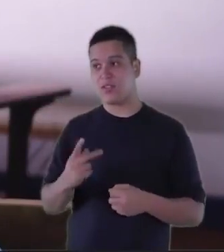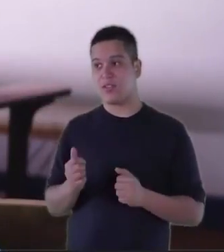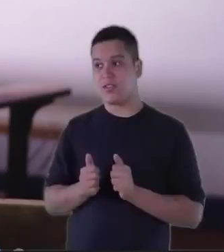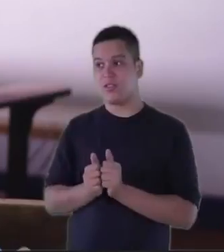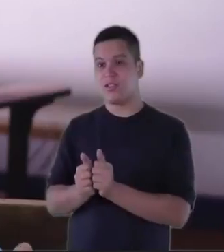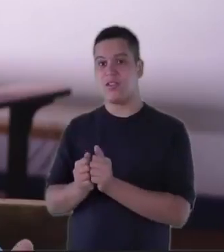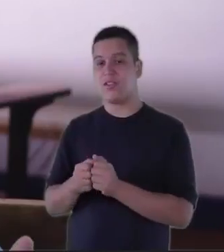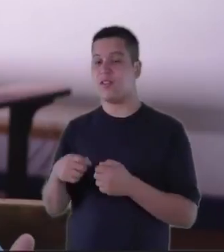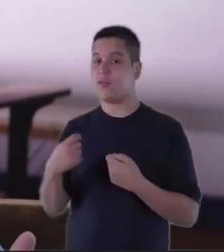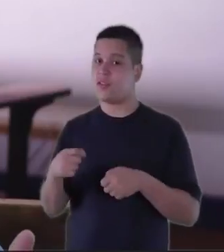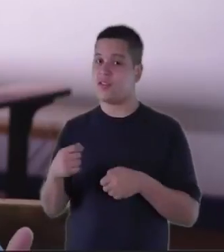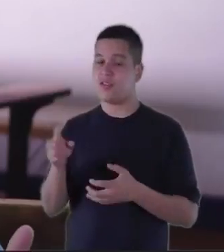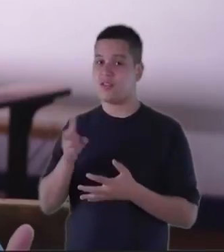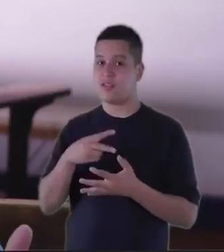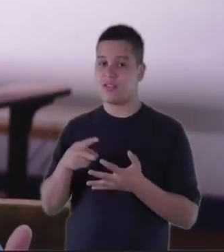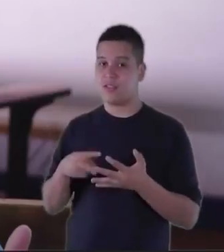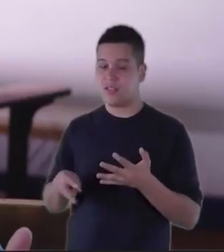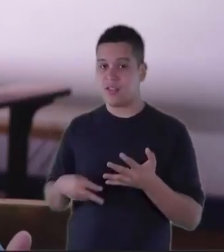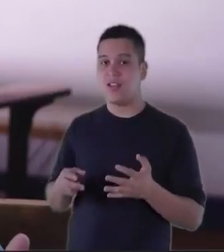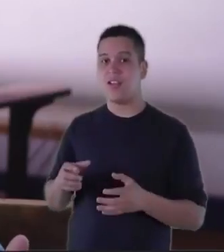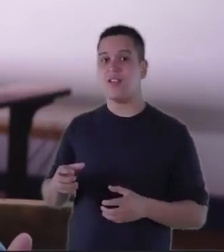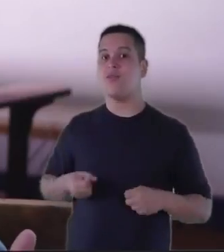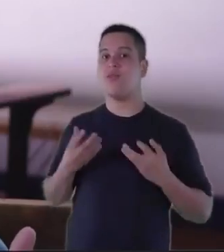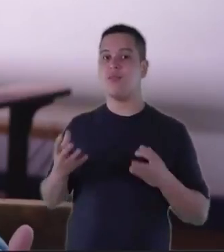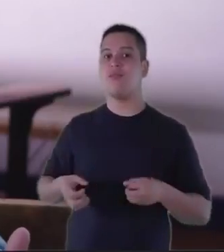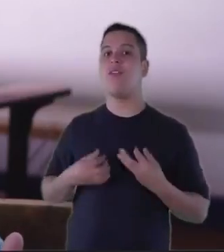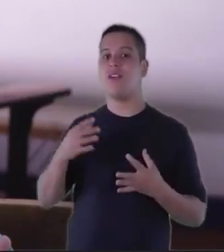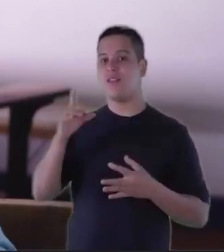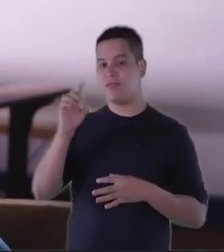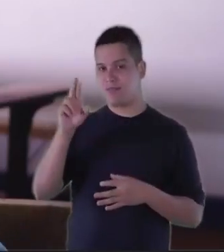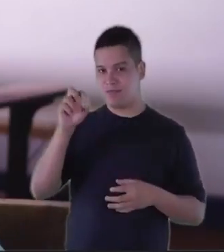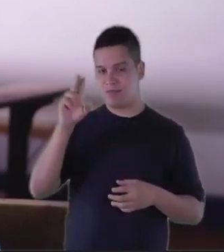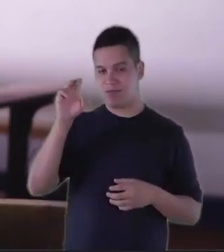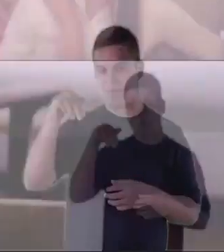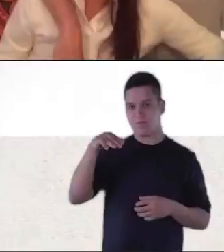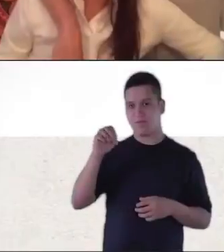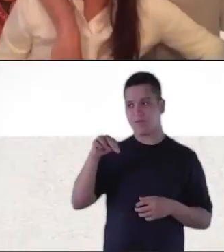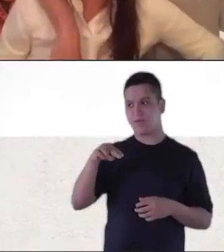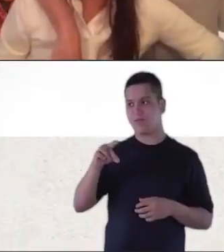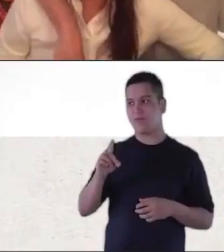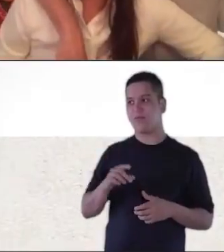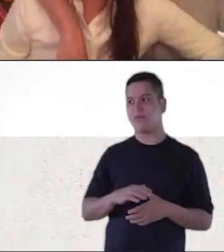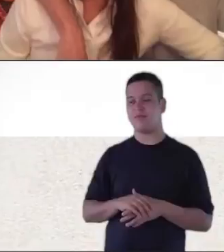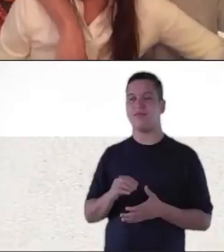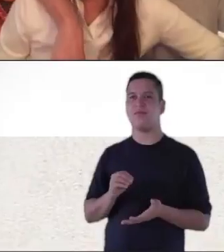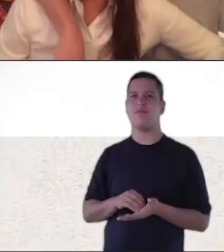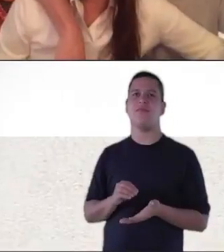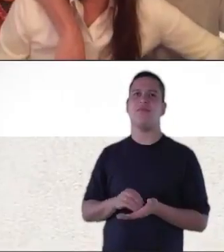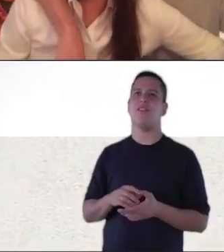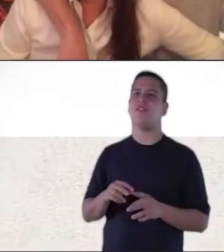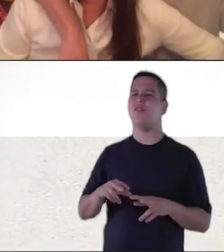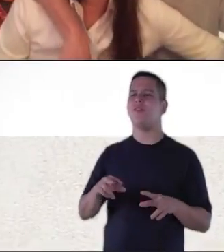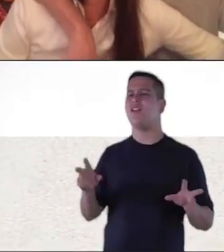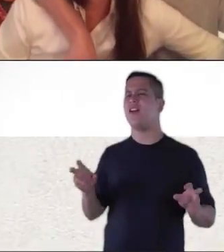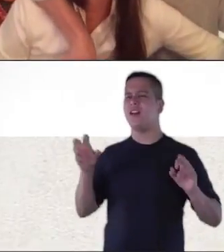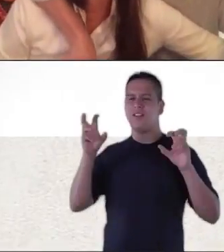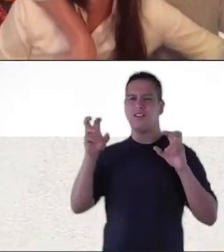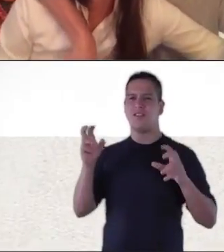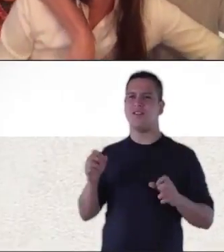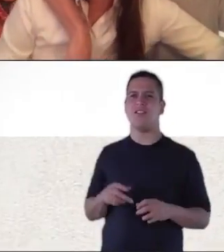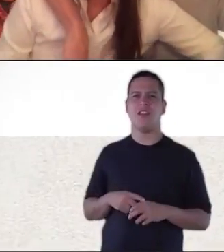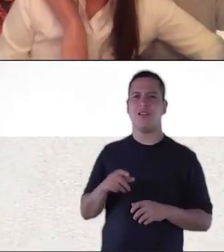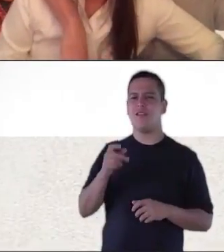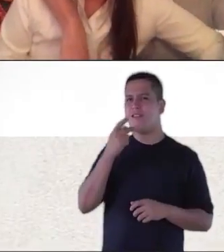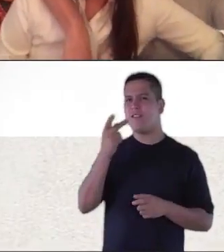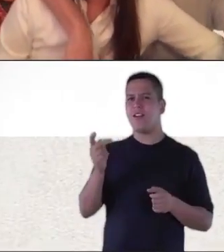dos poemas de Drummond que a gente combinou. Pois é. Entendeu? Faltou muita coisa. Faltou dramaturgia, faltou tragédia